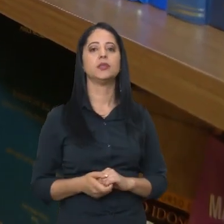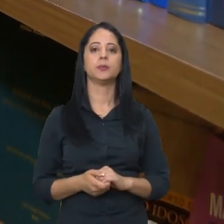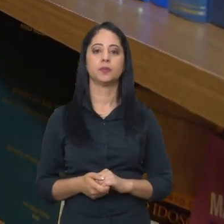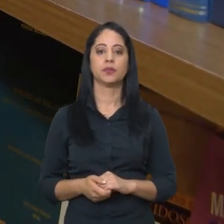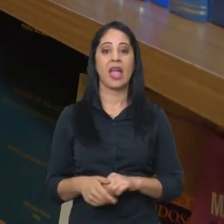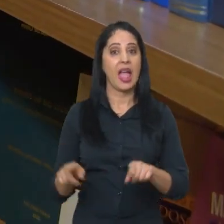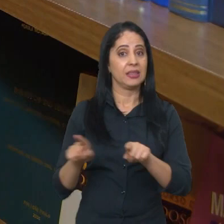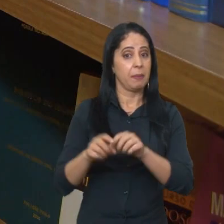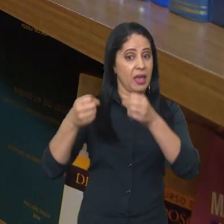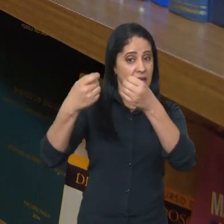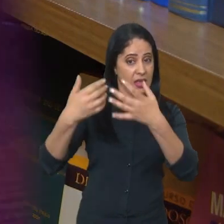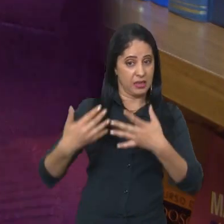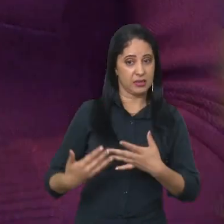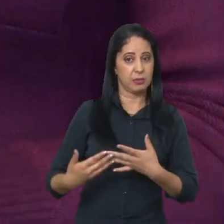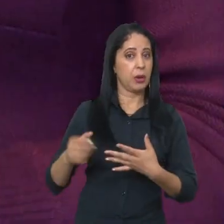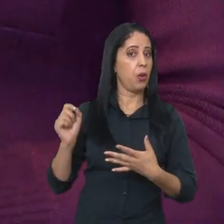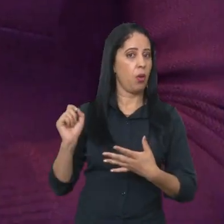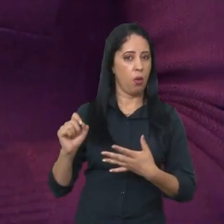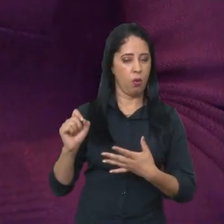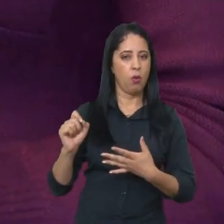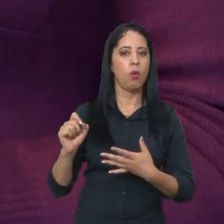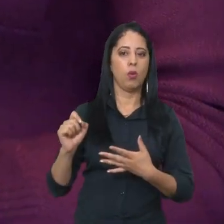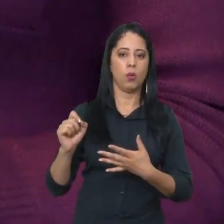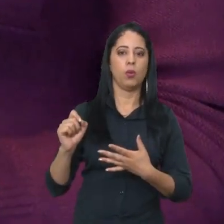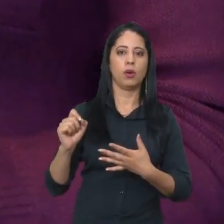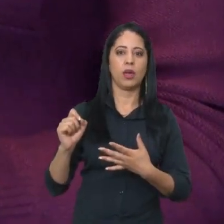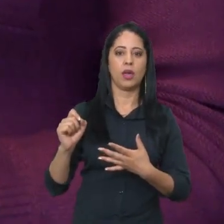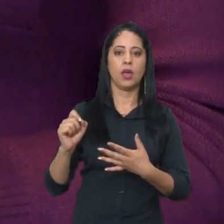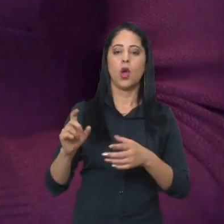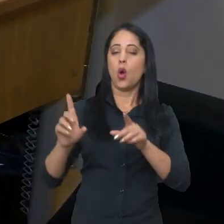ainda a importância do amparo relacionado aos atos